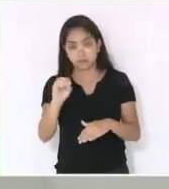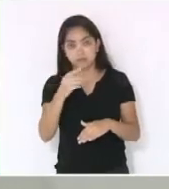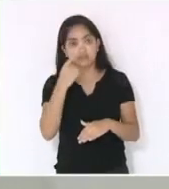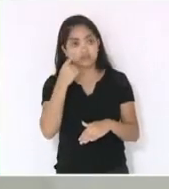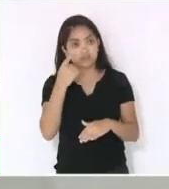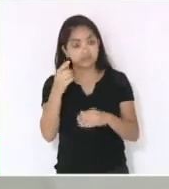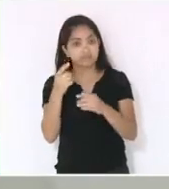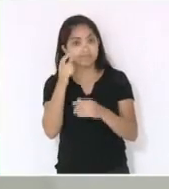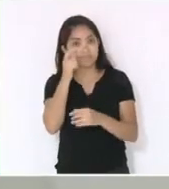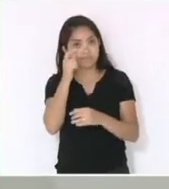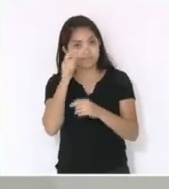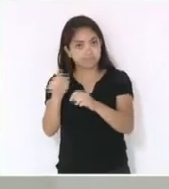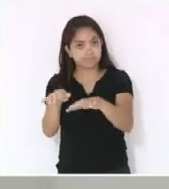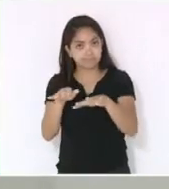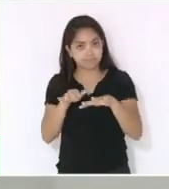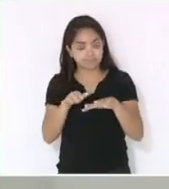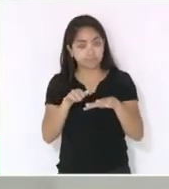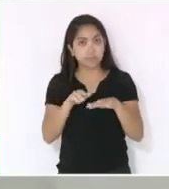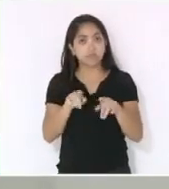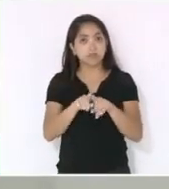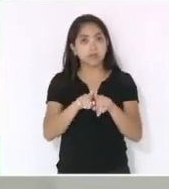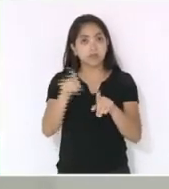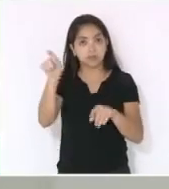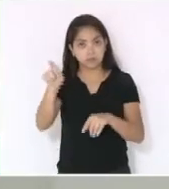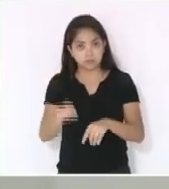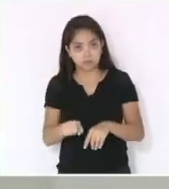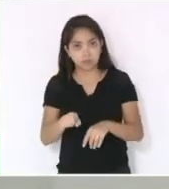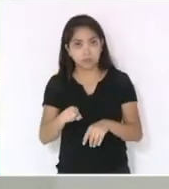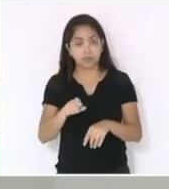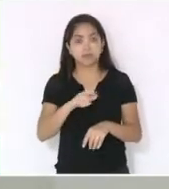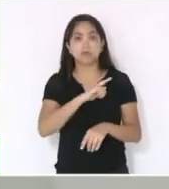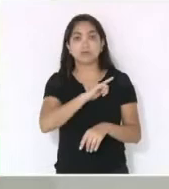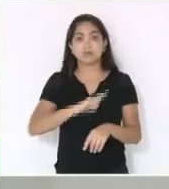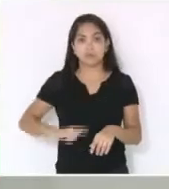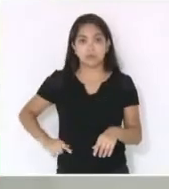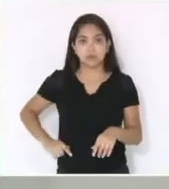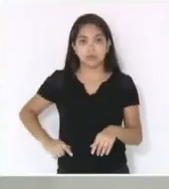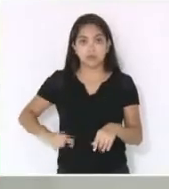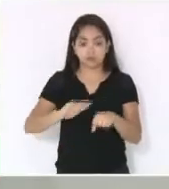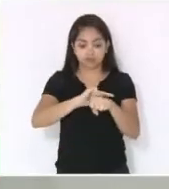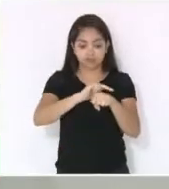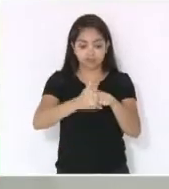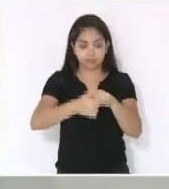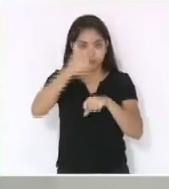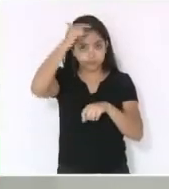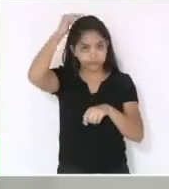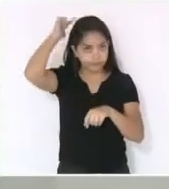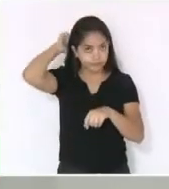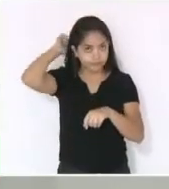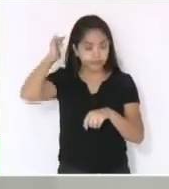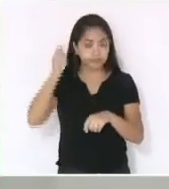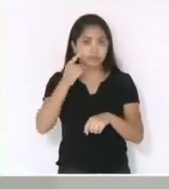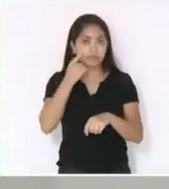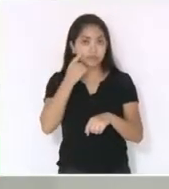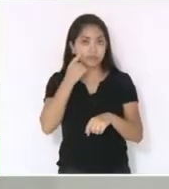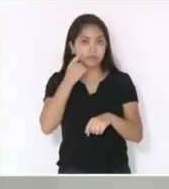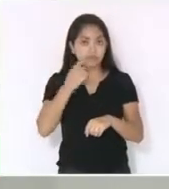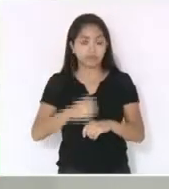também do ex-governador, deputado federal Espridião Amin, que acompanha essa sessão.